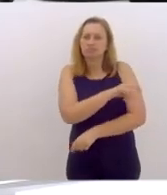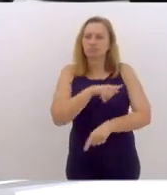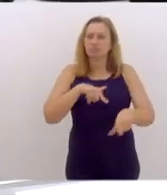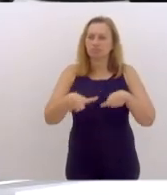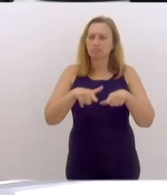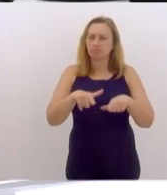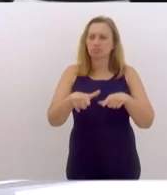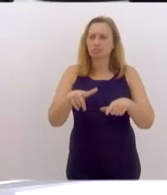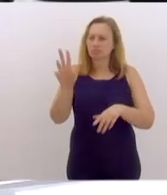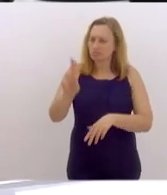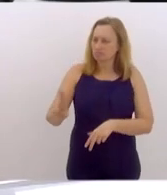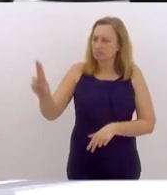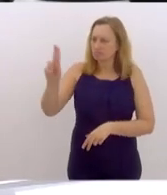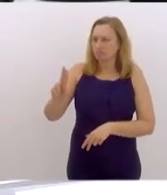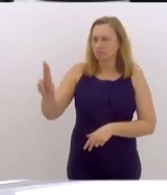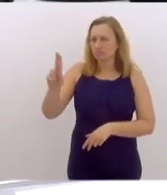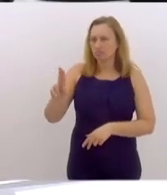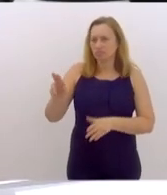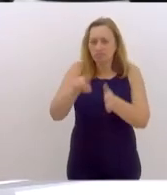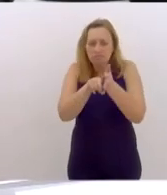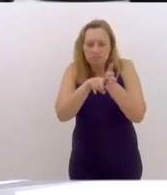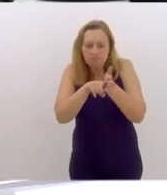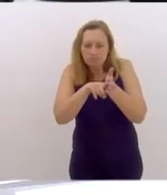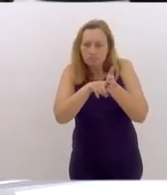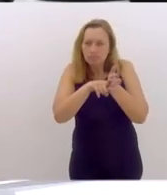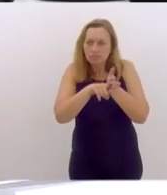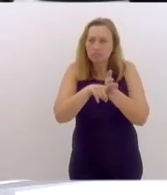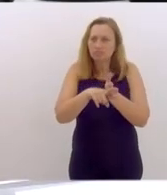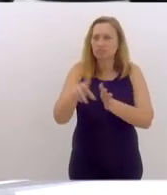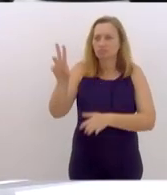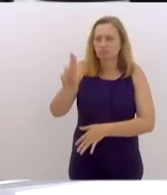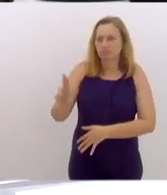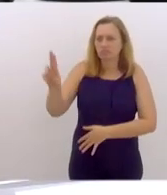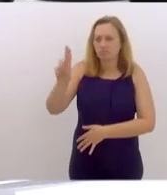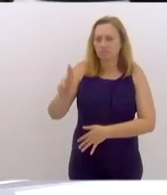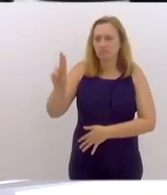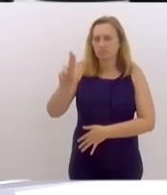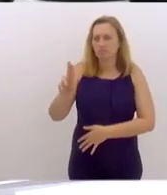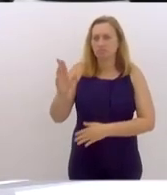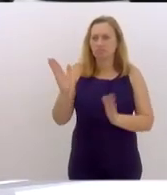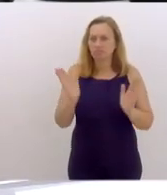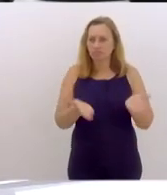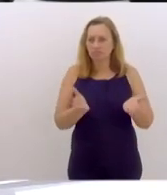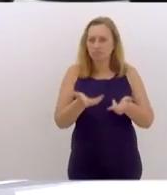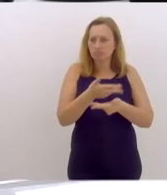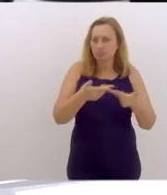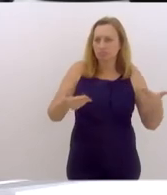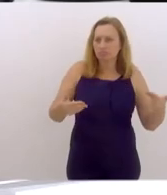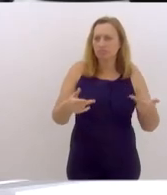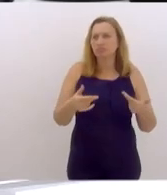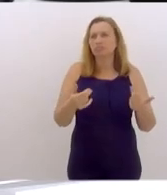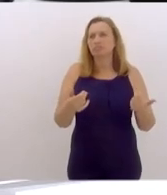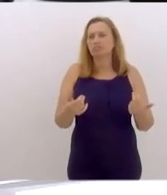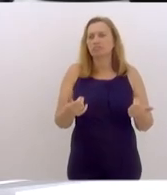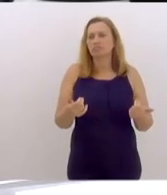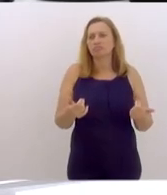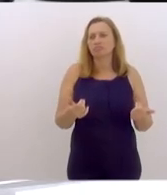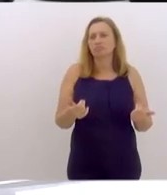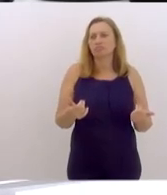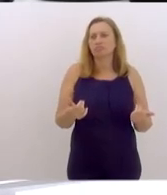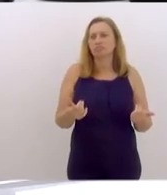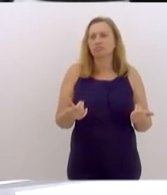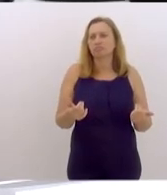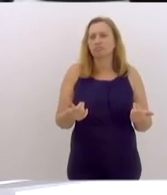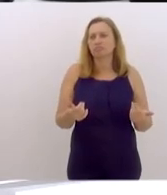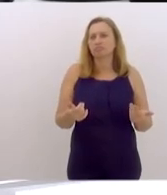seu trabalho nós Universidade fiscalizando as Universidades talvez agora muito já devem estar tá